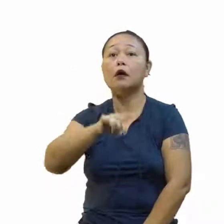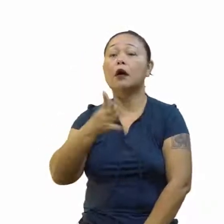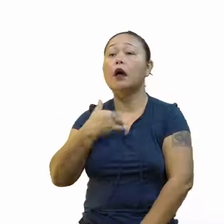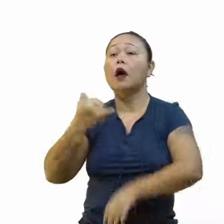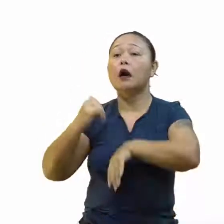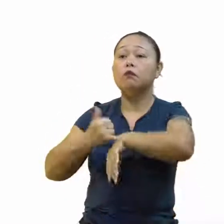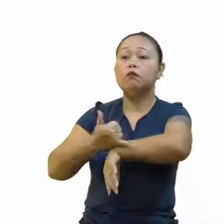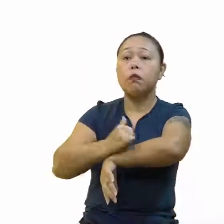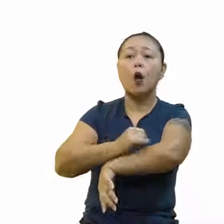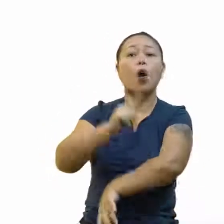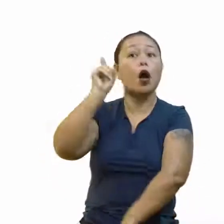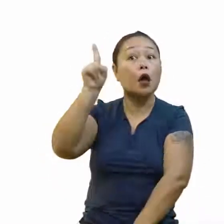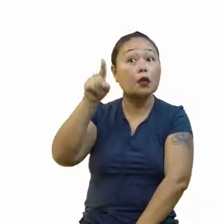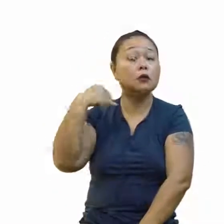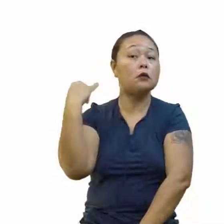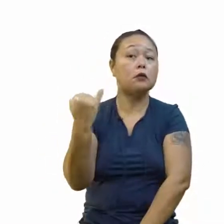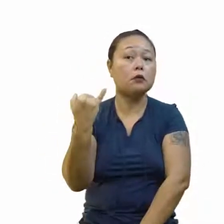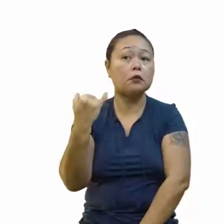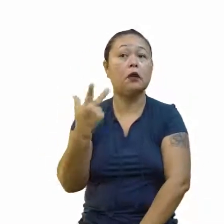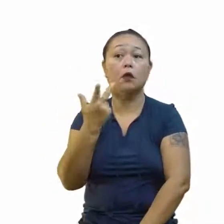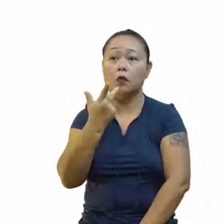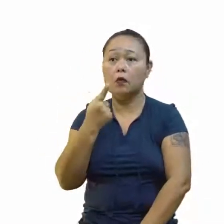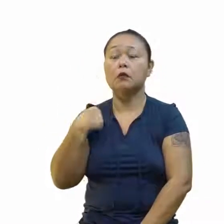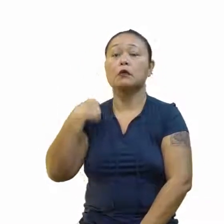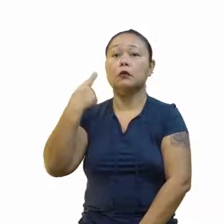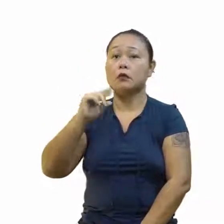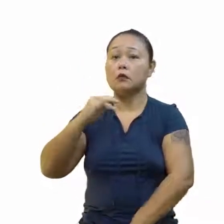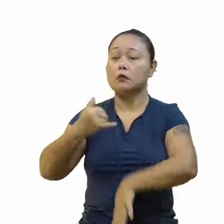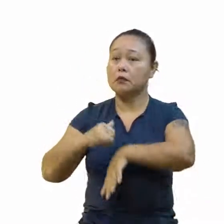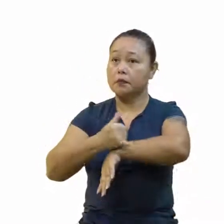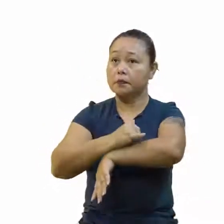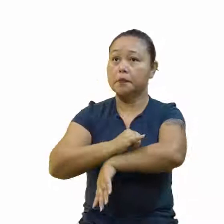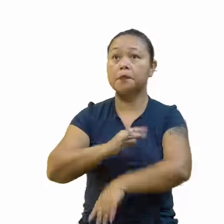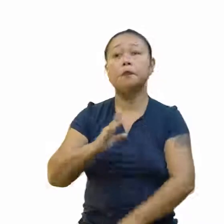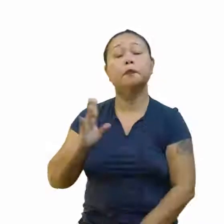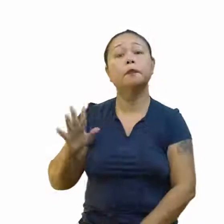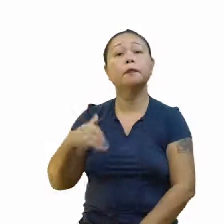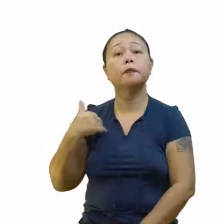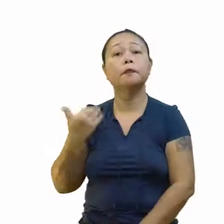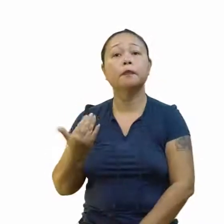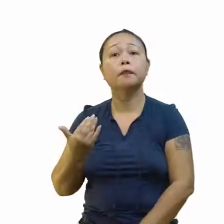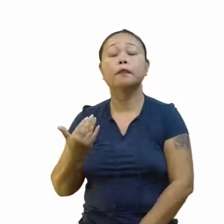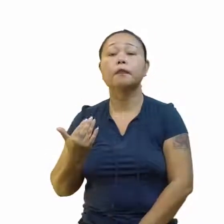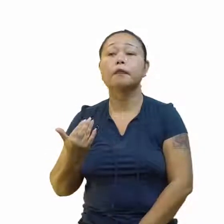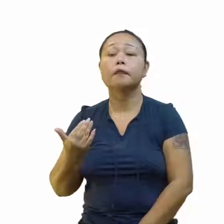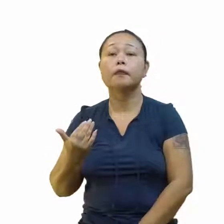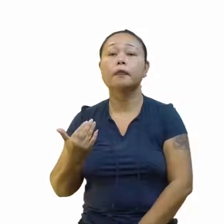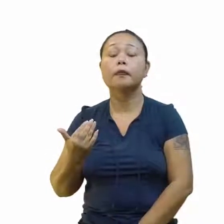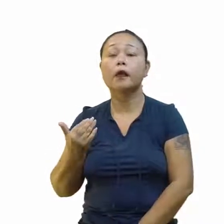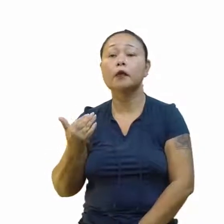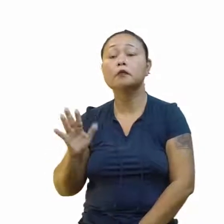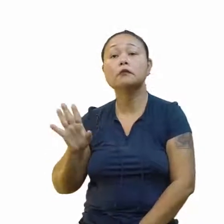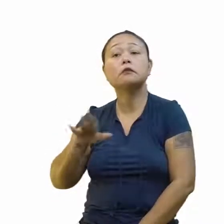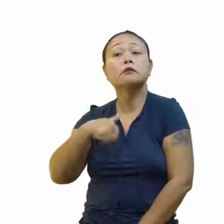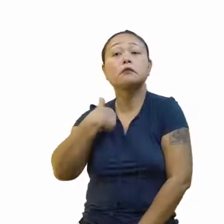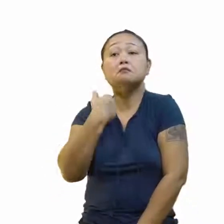esse aqui é muito importante, nós vamos falar já um pouquinho mais sobre ele, sobre a obesidade,